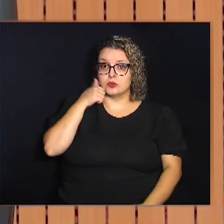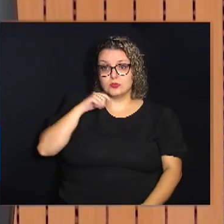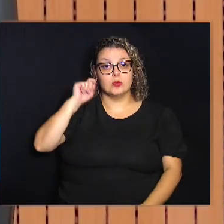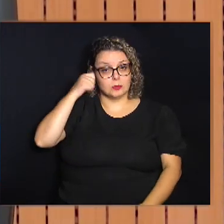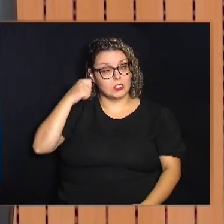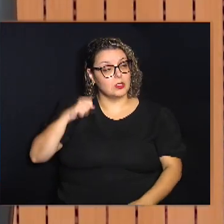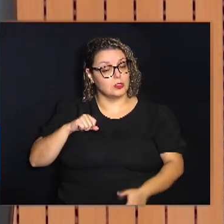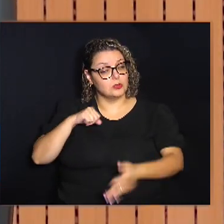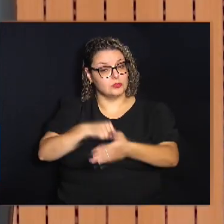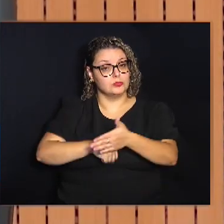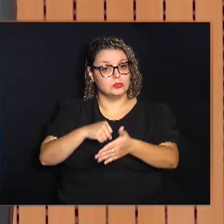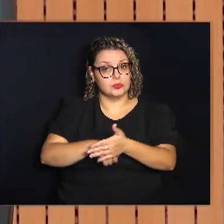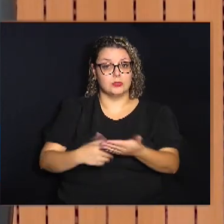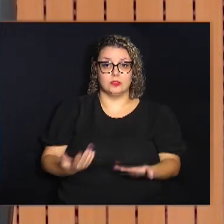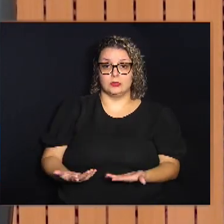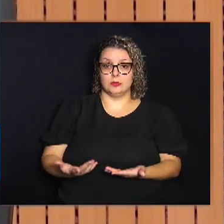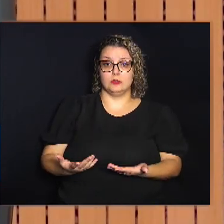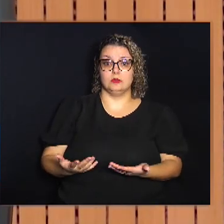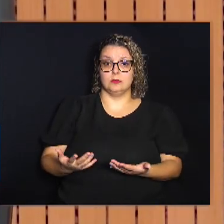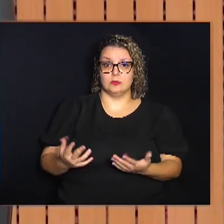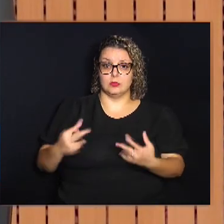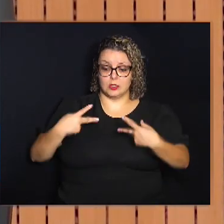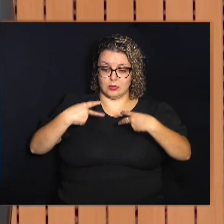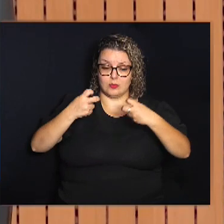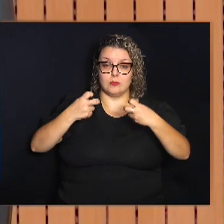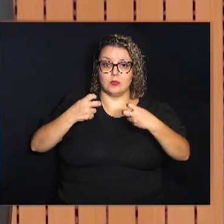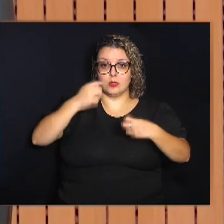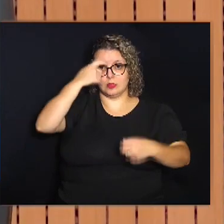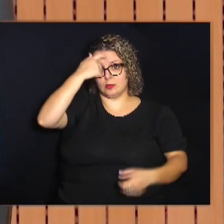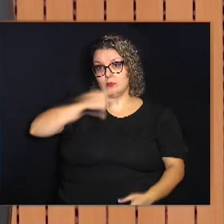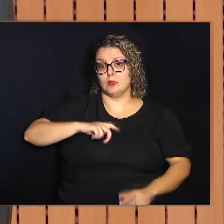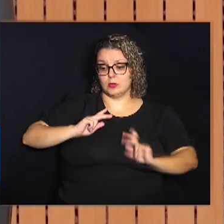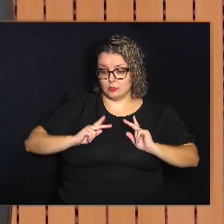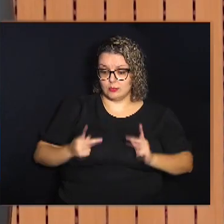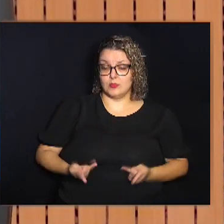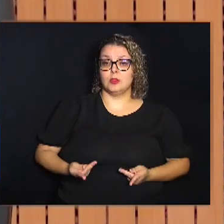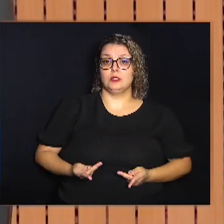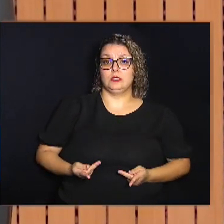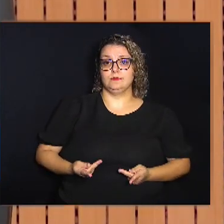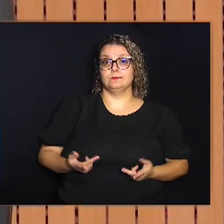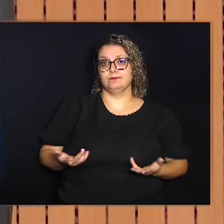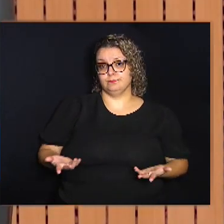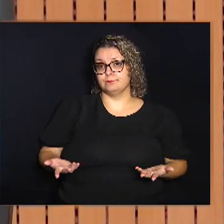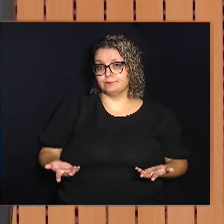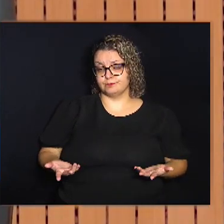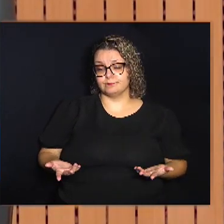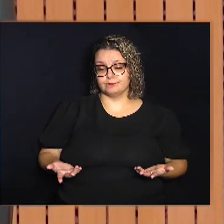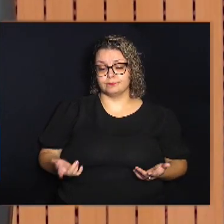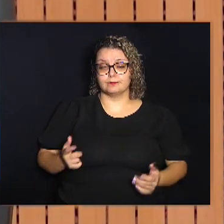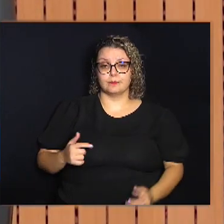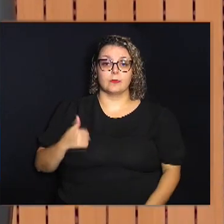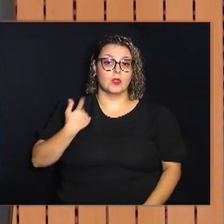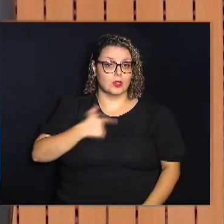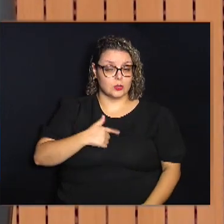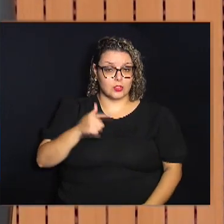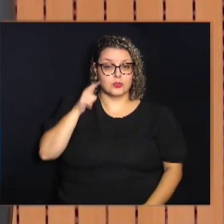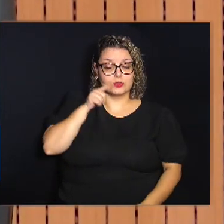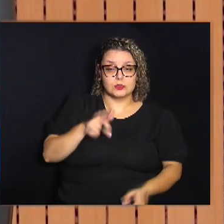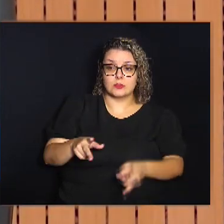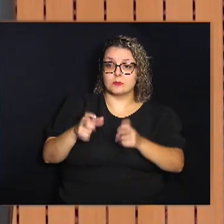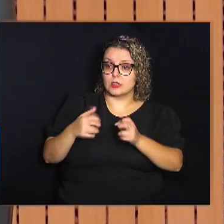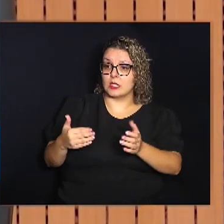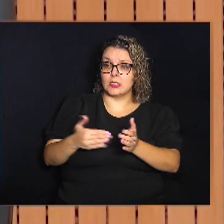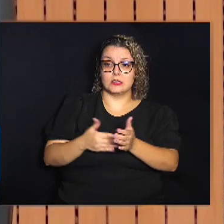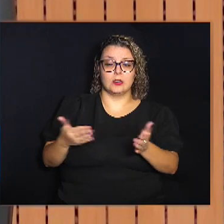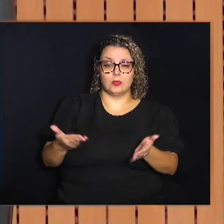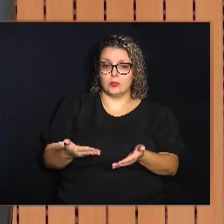lutando simplesmente para ser reconhecidas como seres humanos. Né? E que isso a gente ainda consegue perceber até